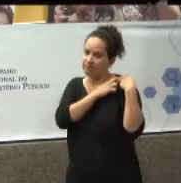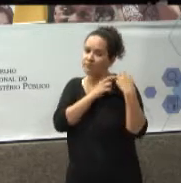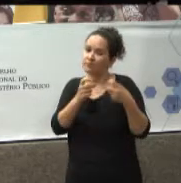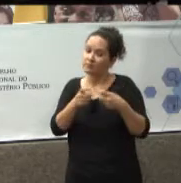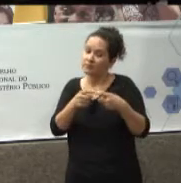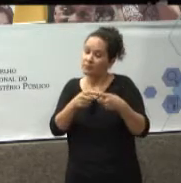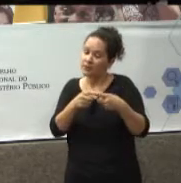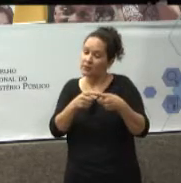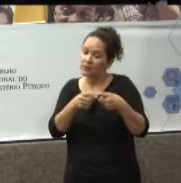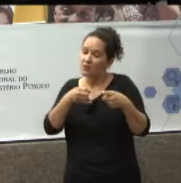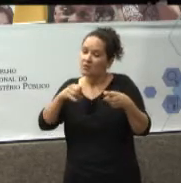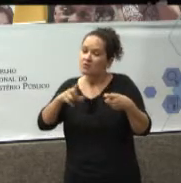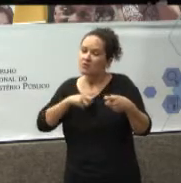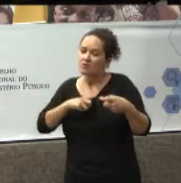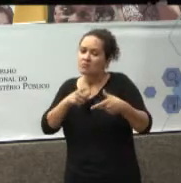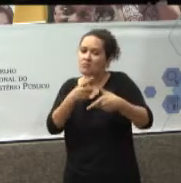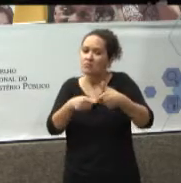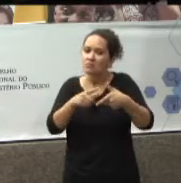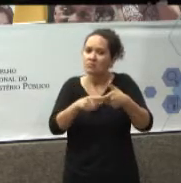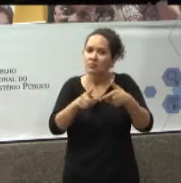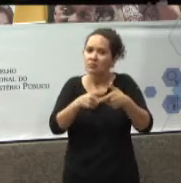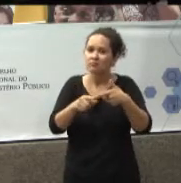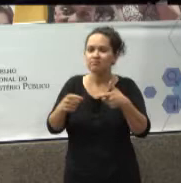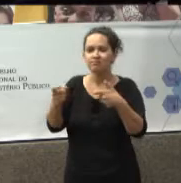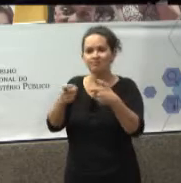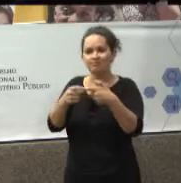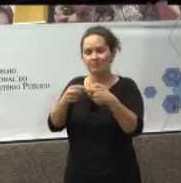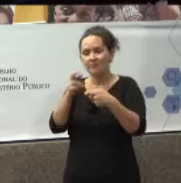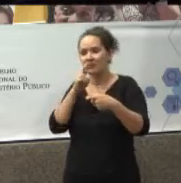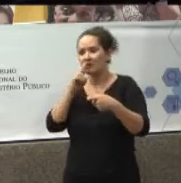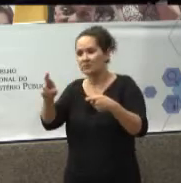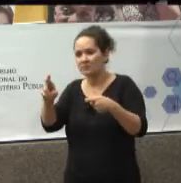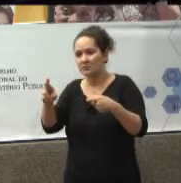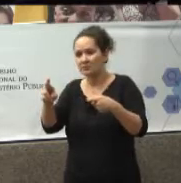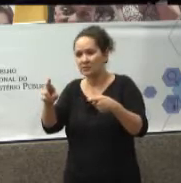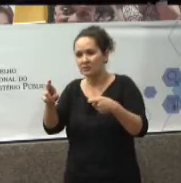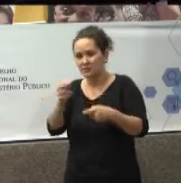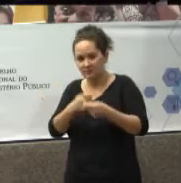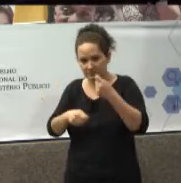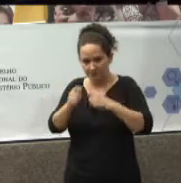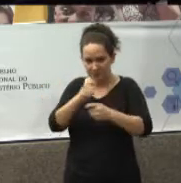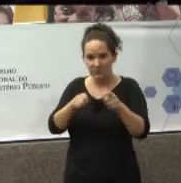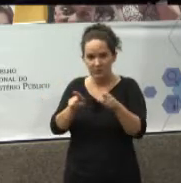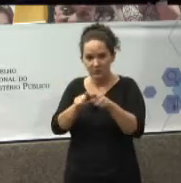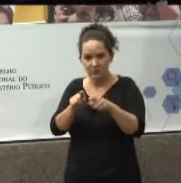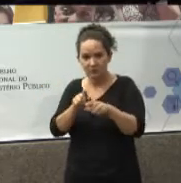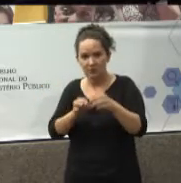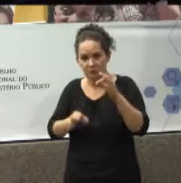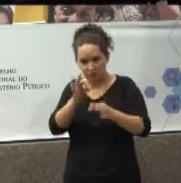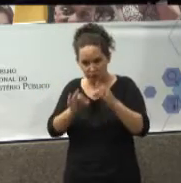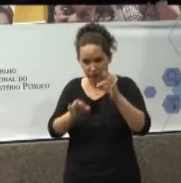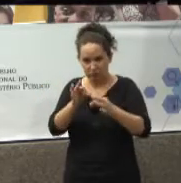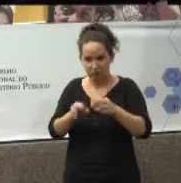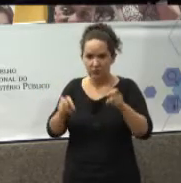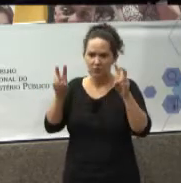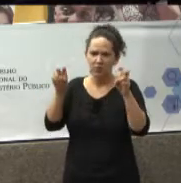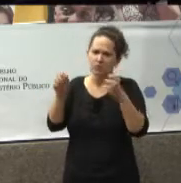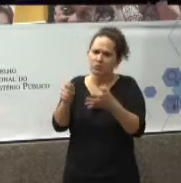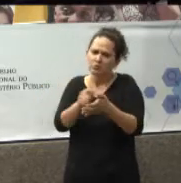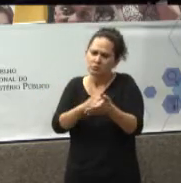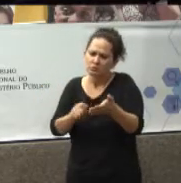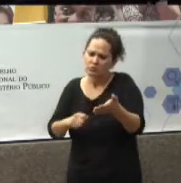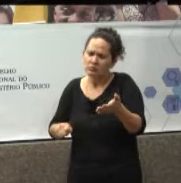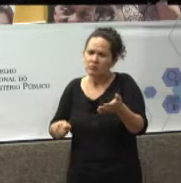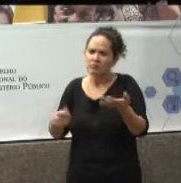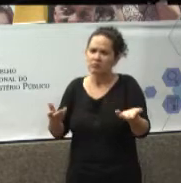houver algum problema aí o médico responderá na na esfera administrativa na esfera judicial sobre essa prescrição do